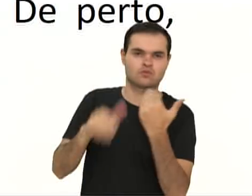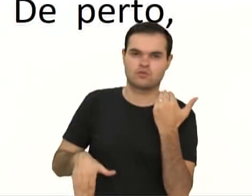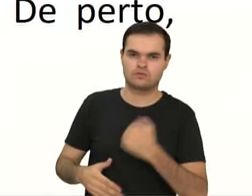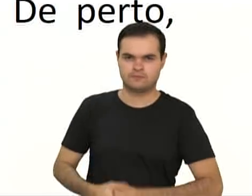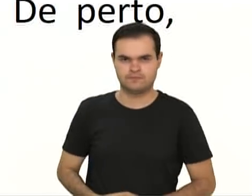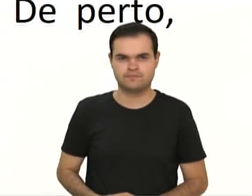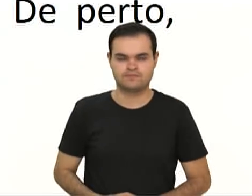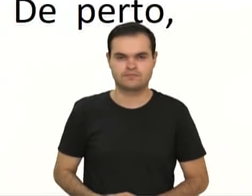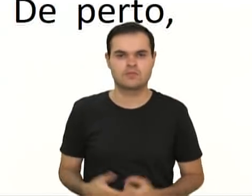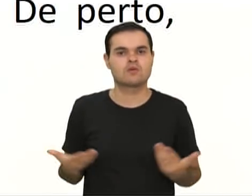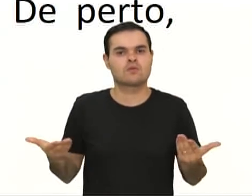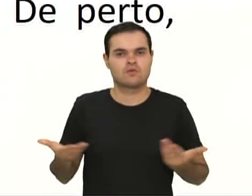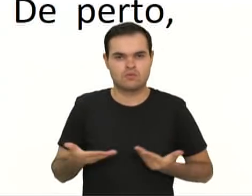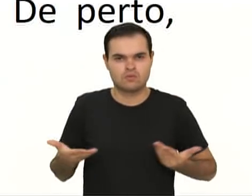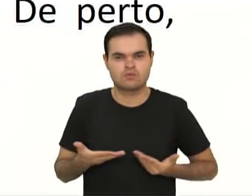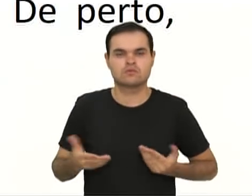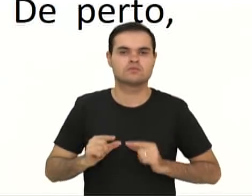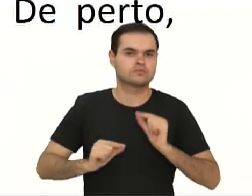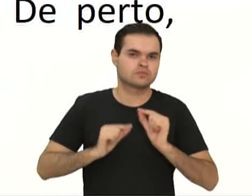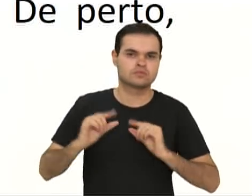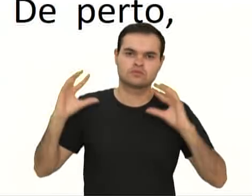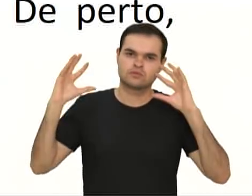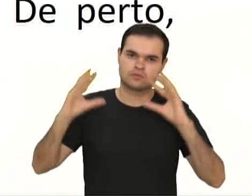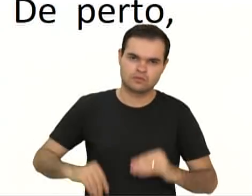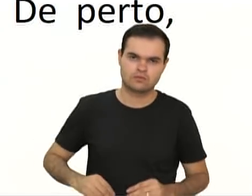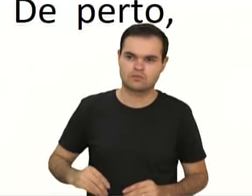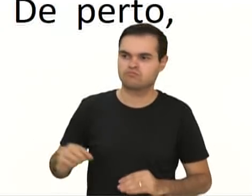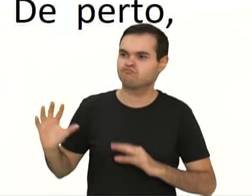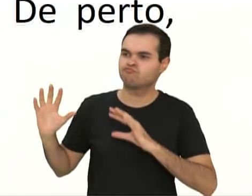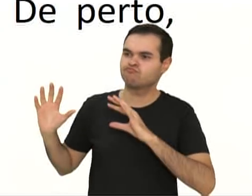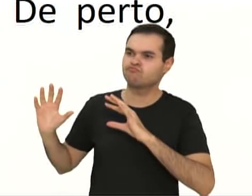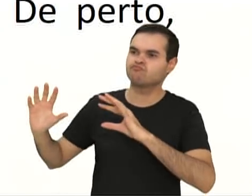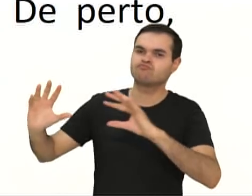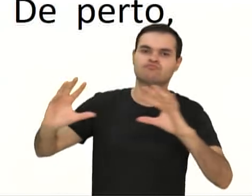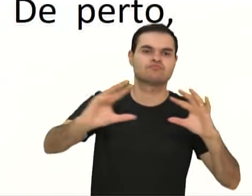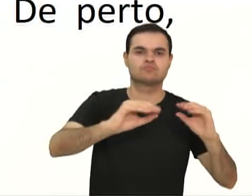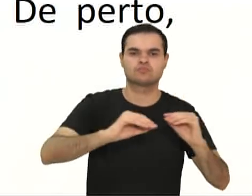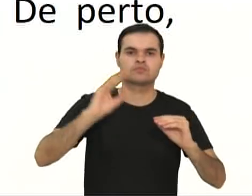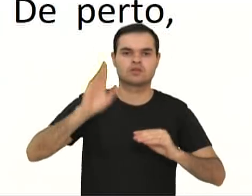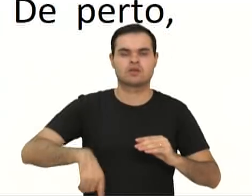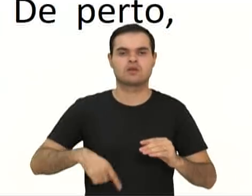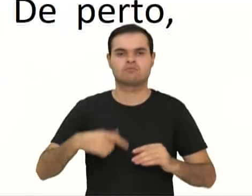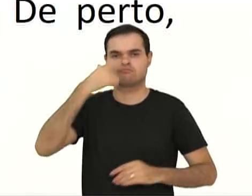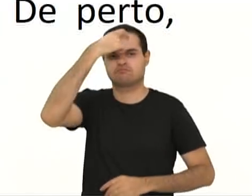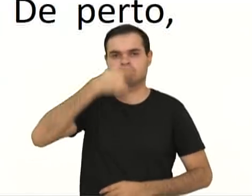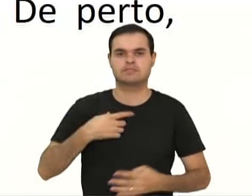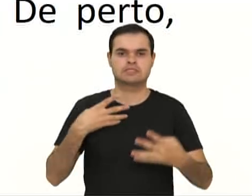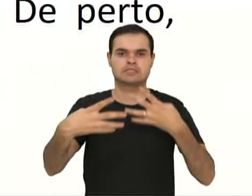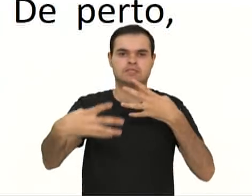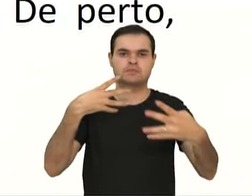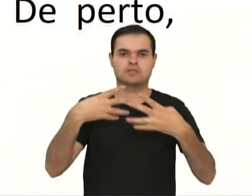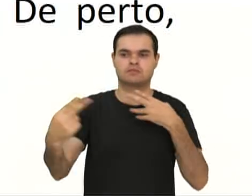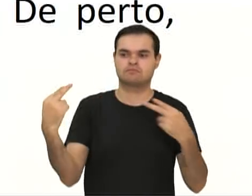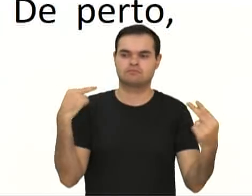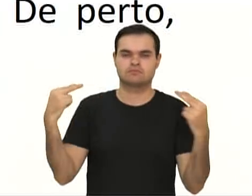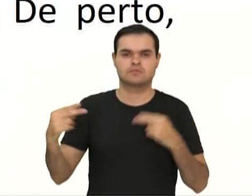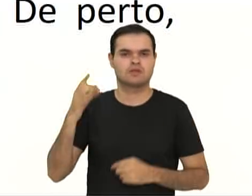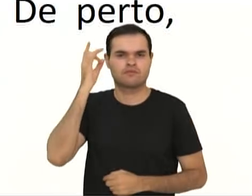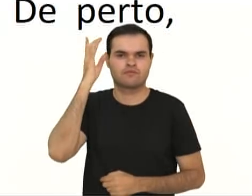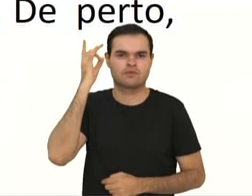Hoje todos nos tornamos personalidades transparentes. Nunca foi tão fácil